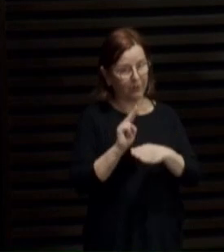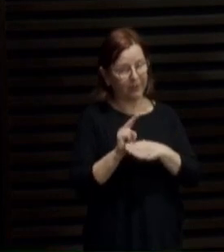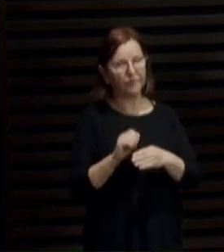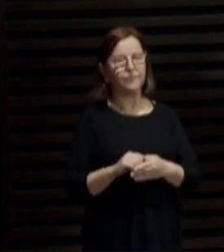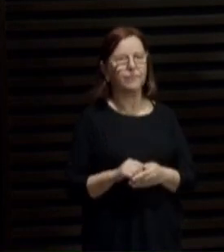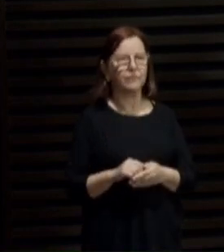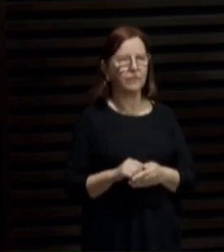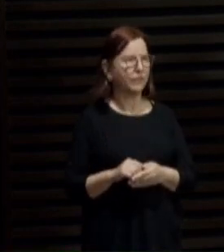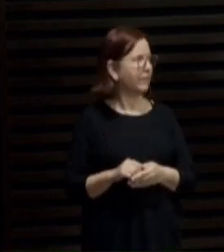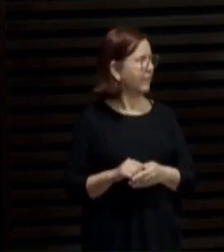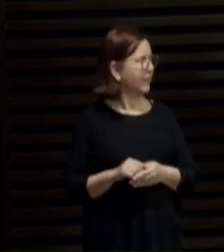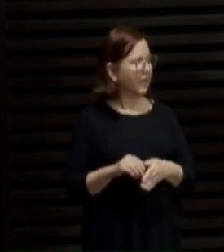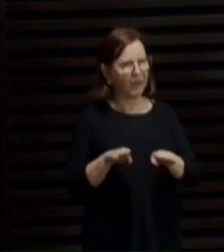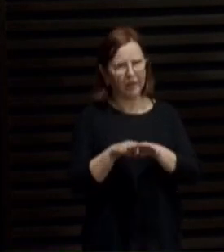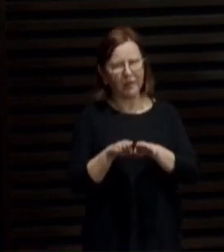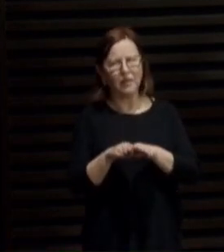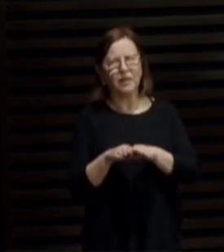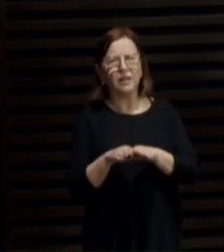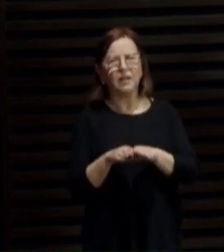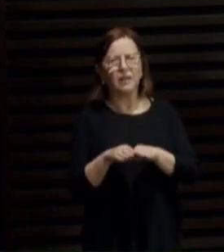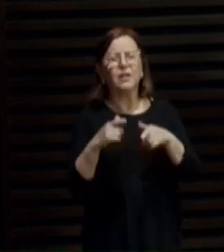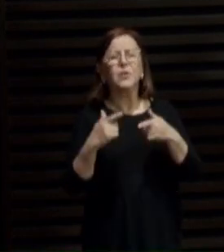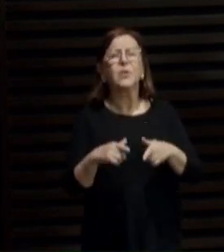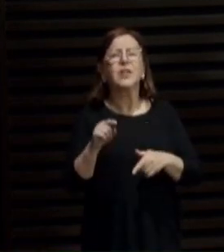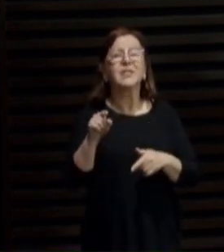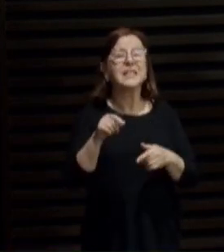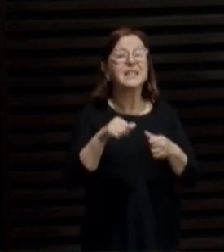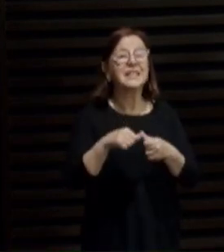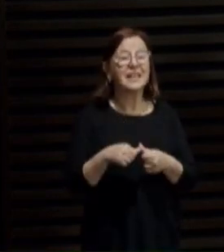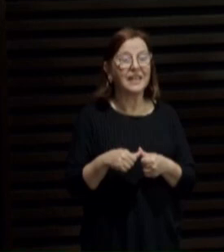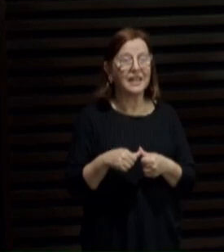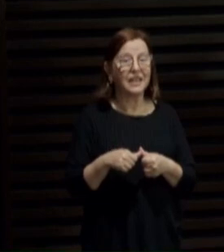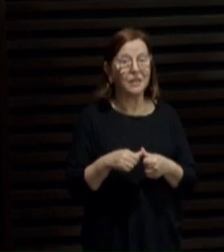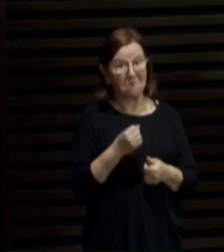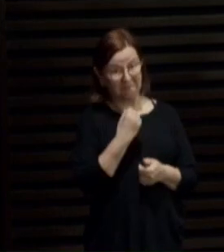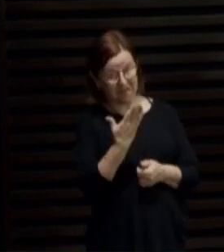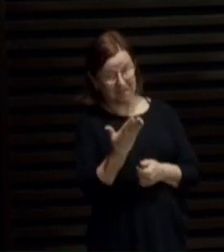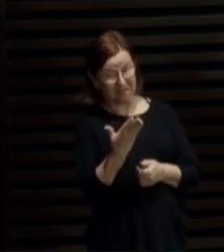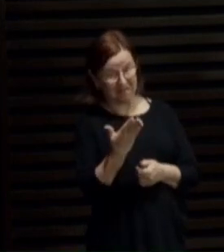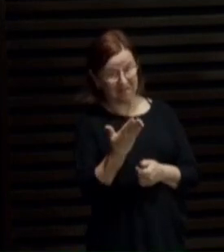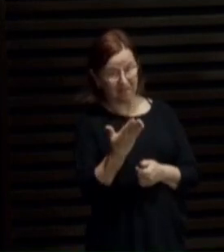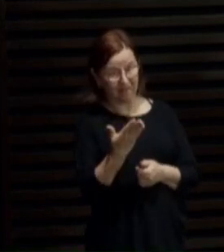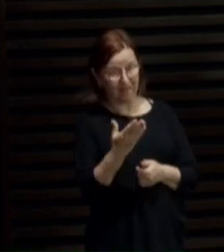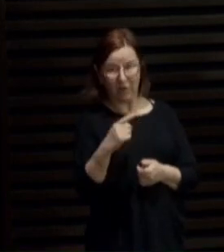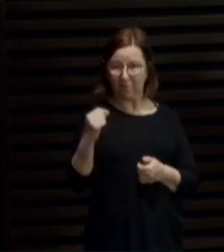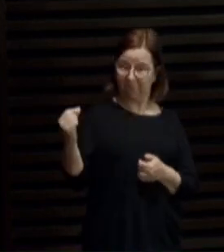cadê você? Cadê você? Onde é que você está?